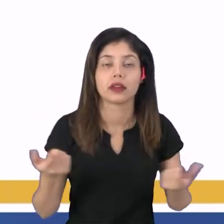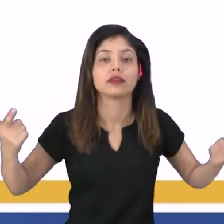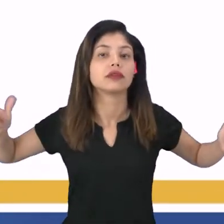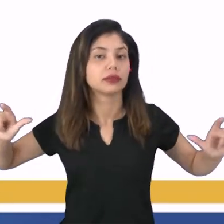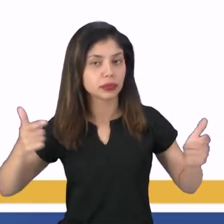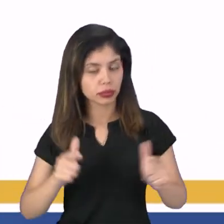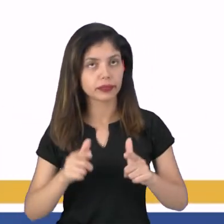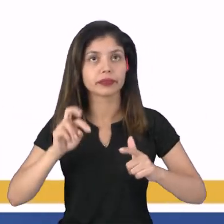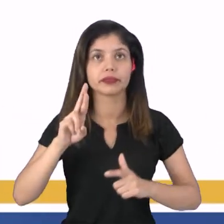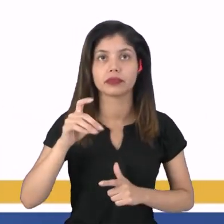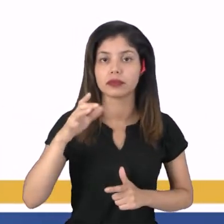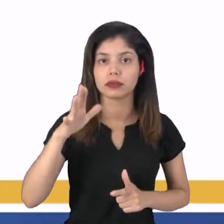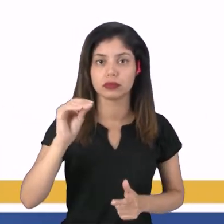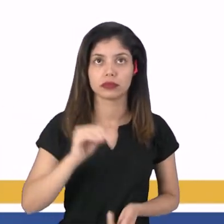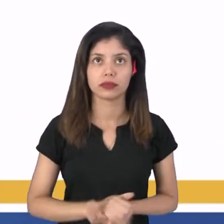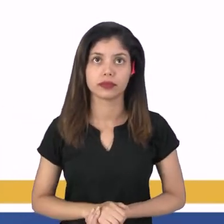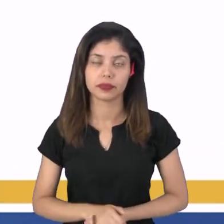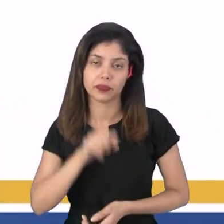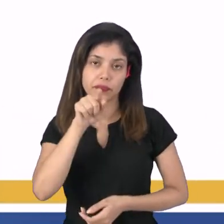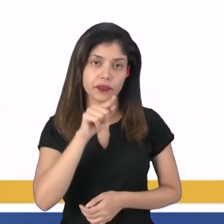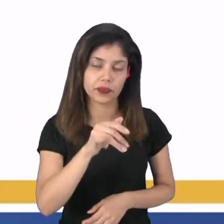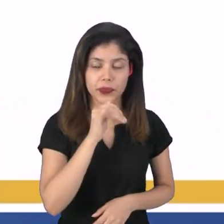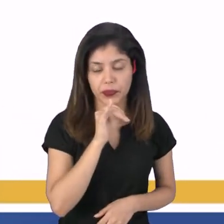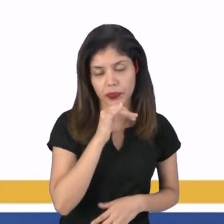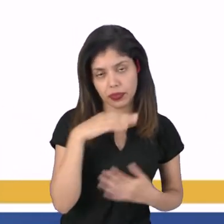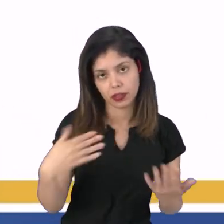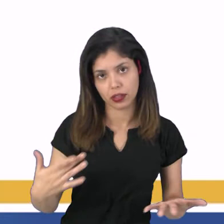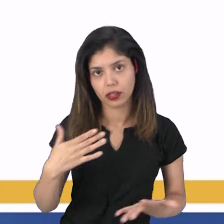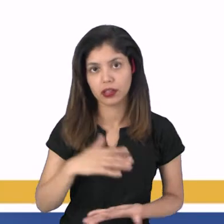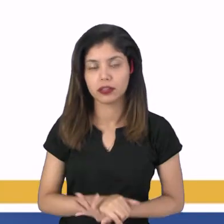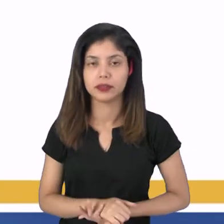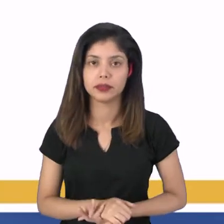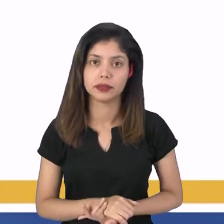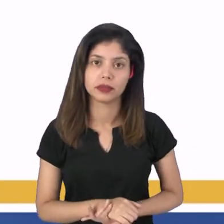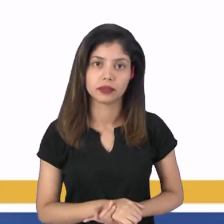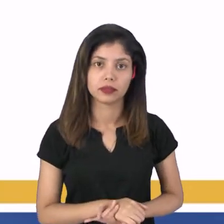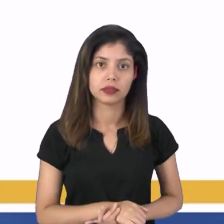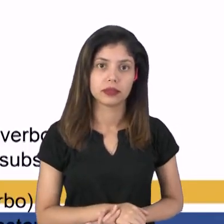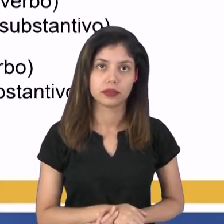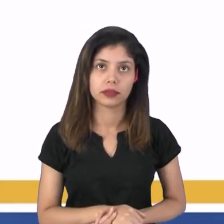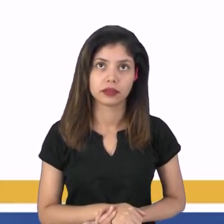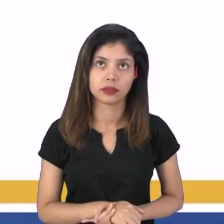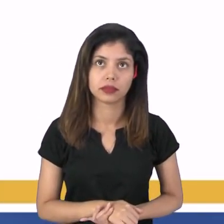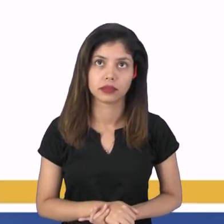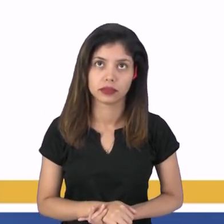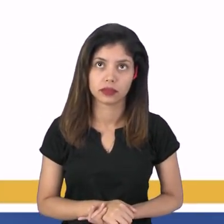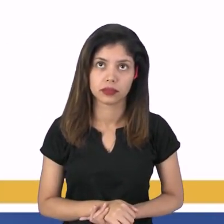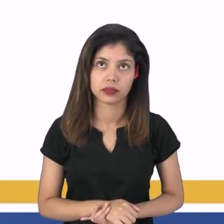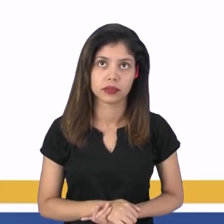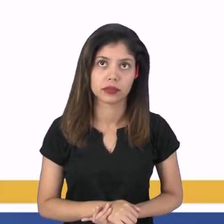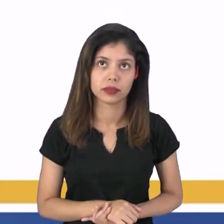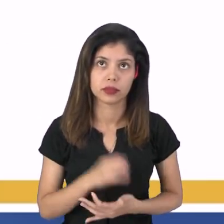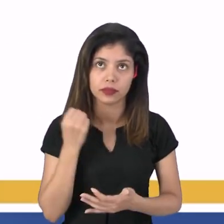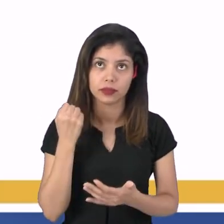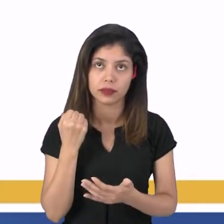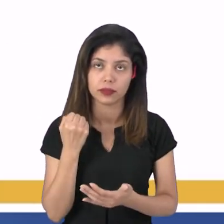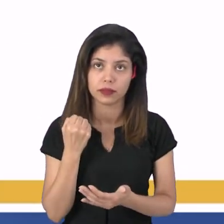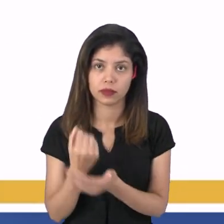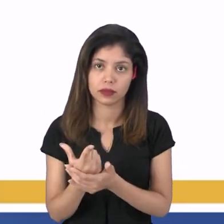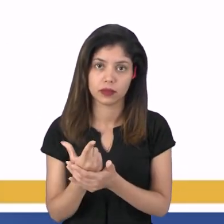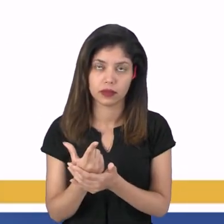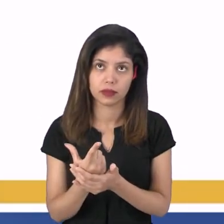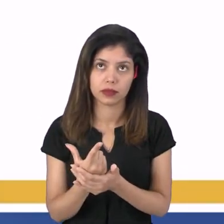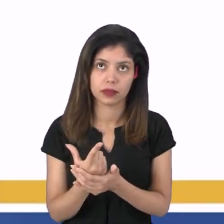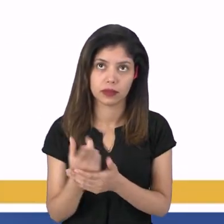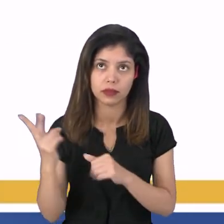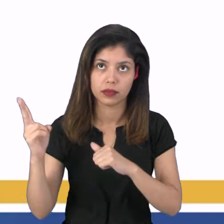por redução, tá? Então, nesse processo de derivação regressiva, nós temos a redução. Vamos ver o exemplo. Nós temos